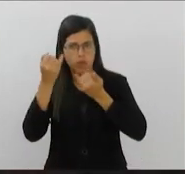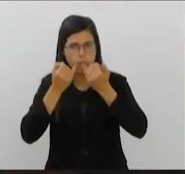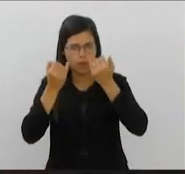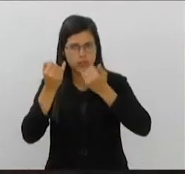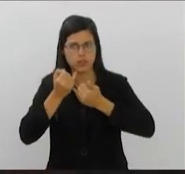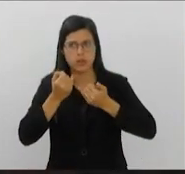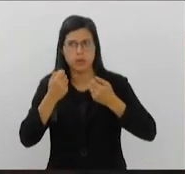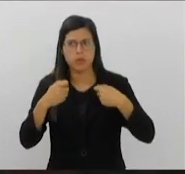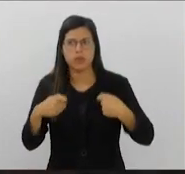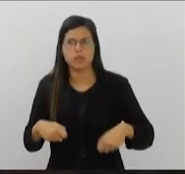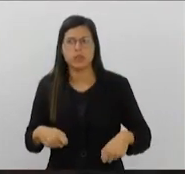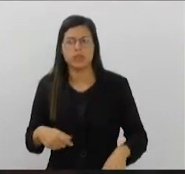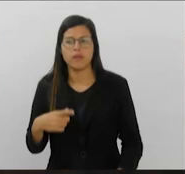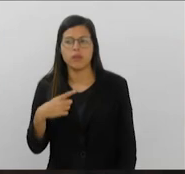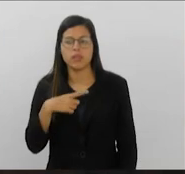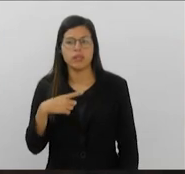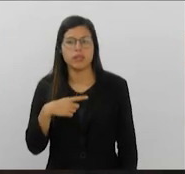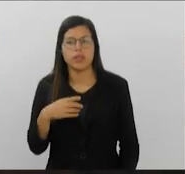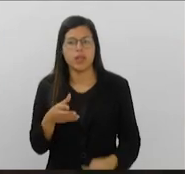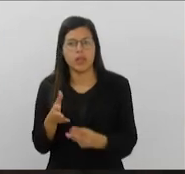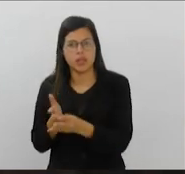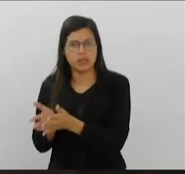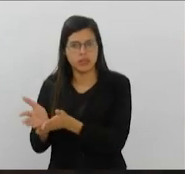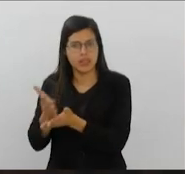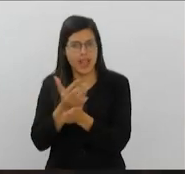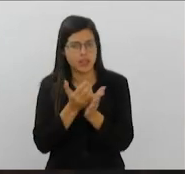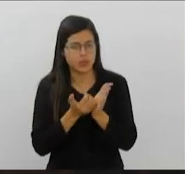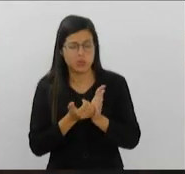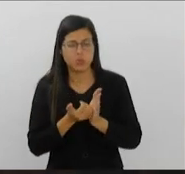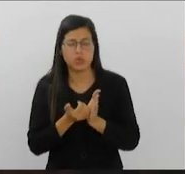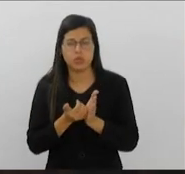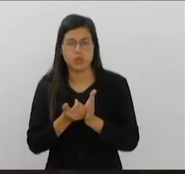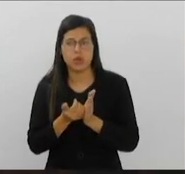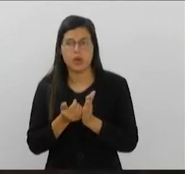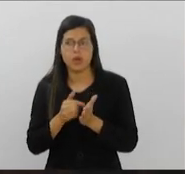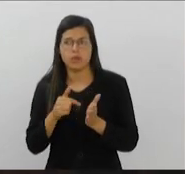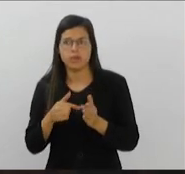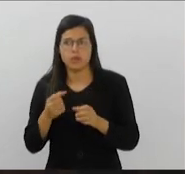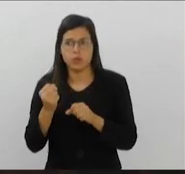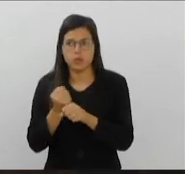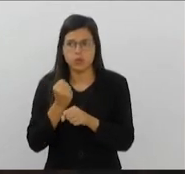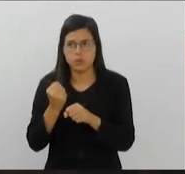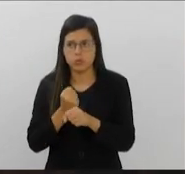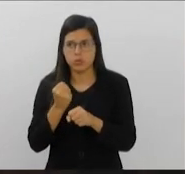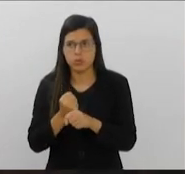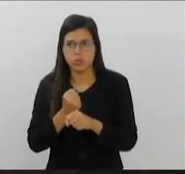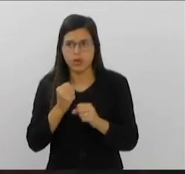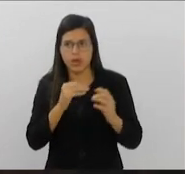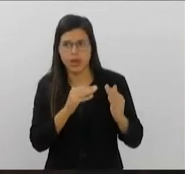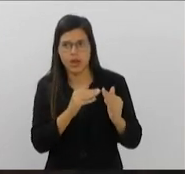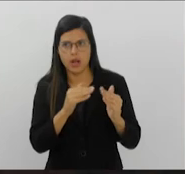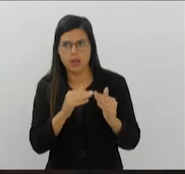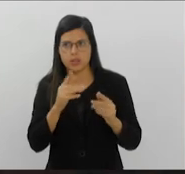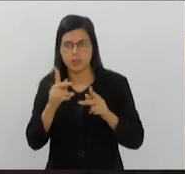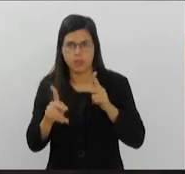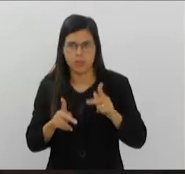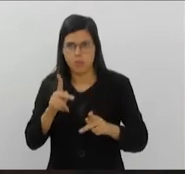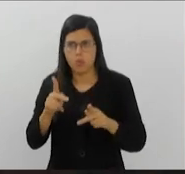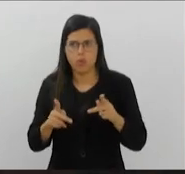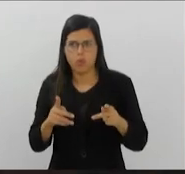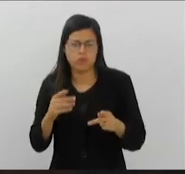tinha que ter dados palatáveis para sair construindo casa popular. Não adianta sair construindo,